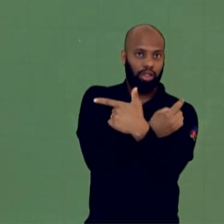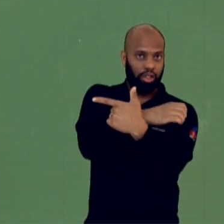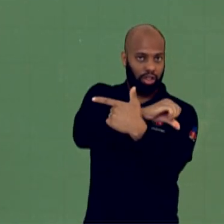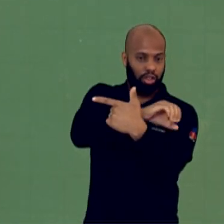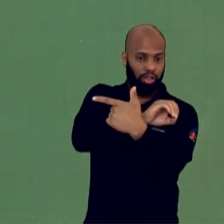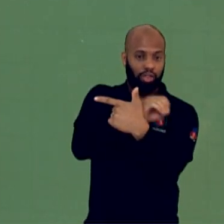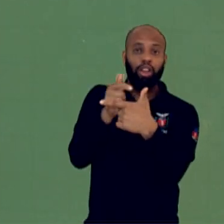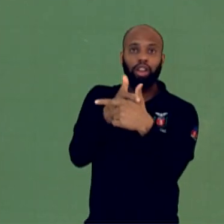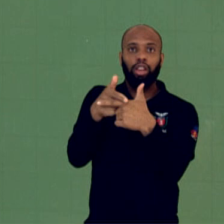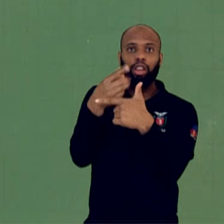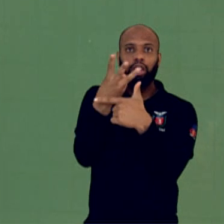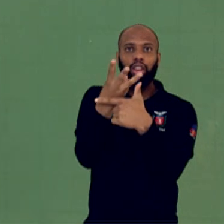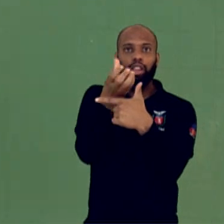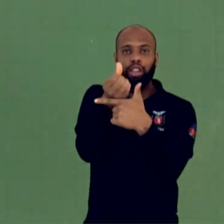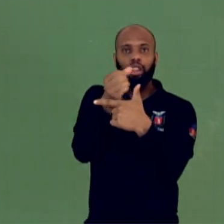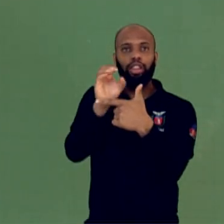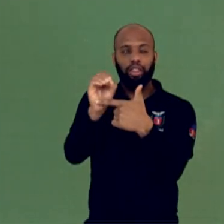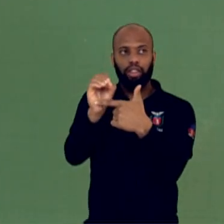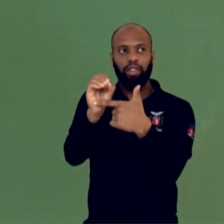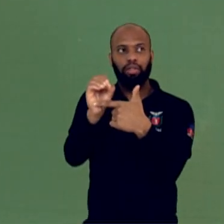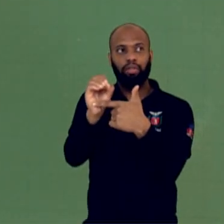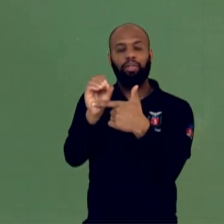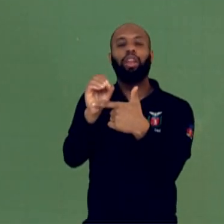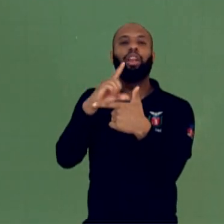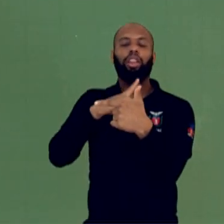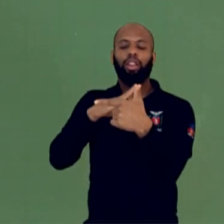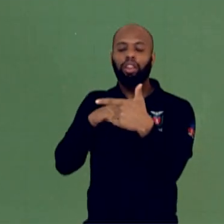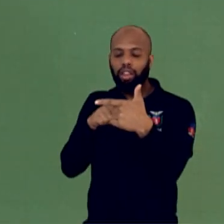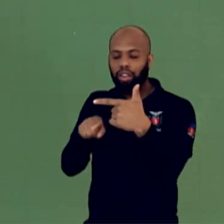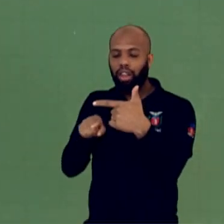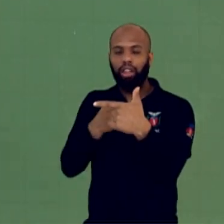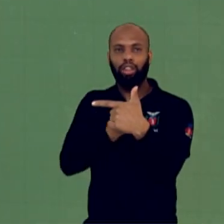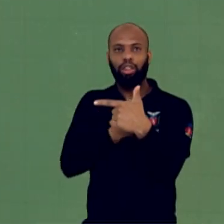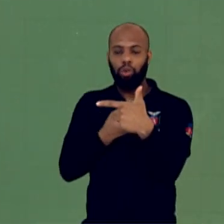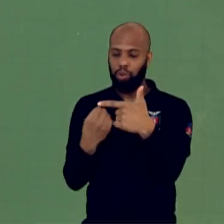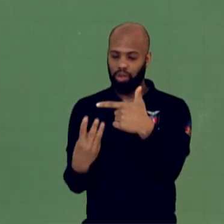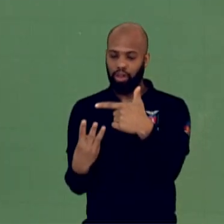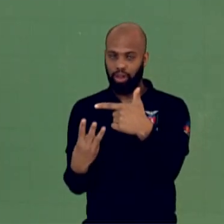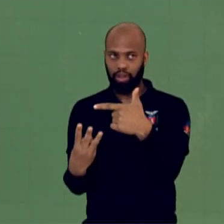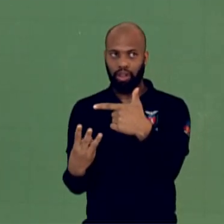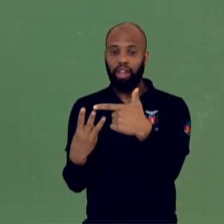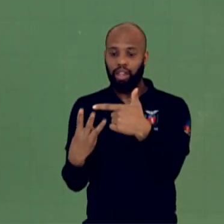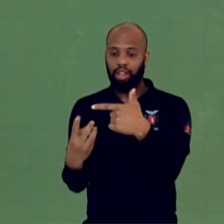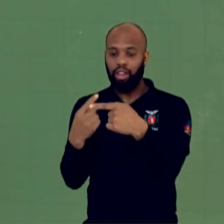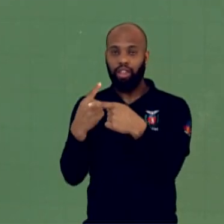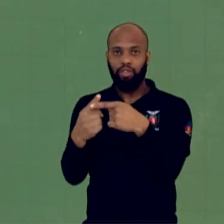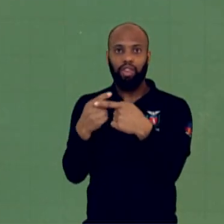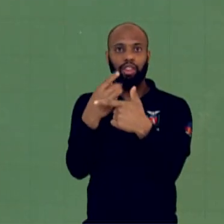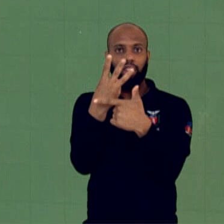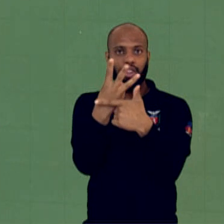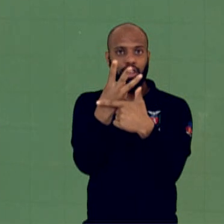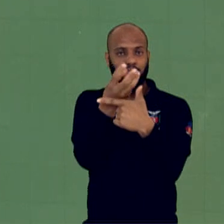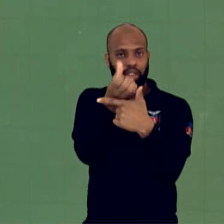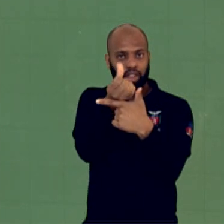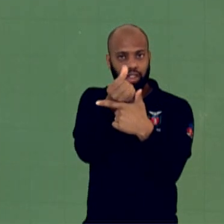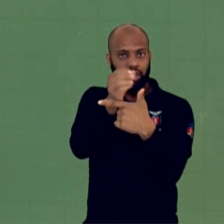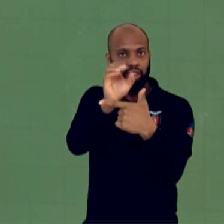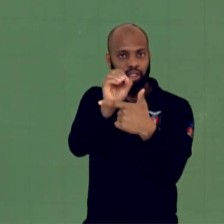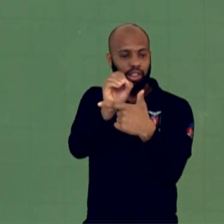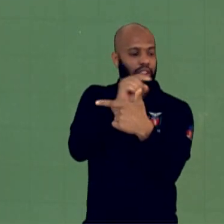1.190 divididos por 360. Nesse caso, nós teremos aqui 3. 3 vezes